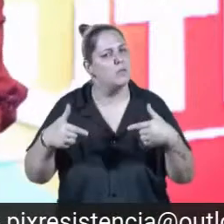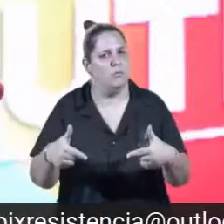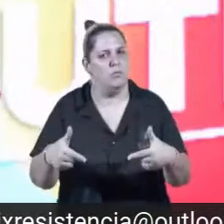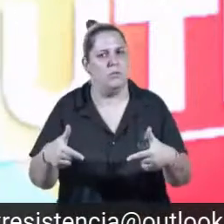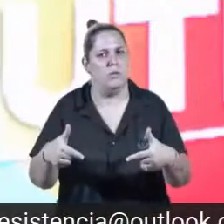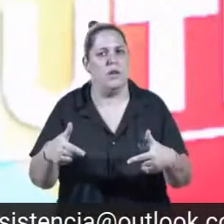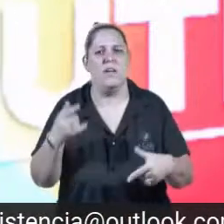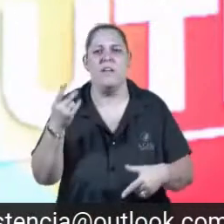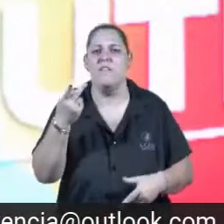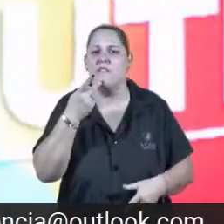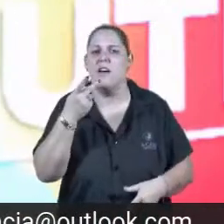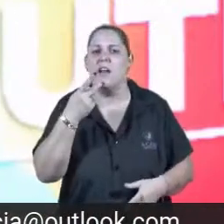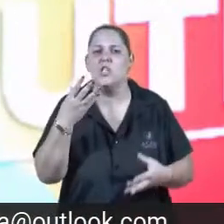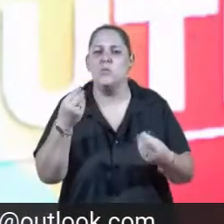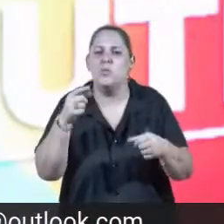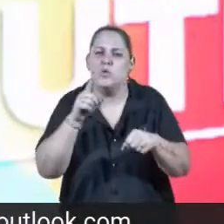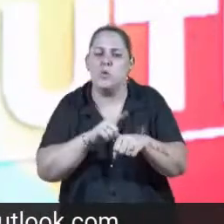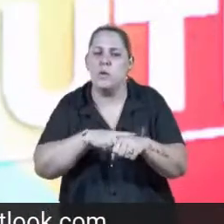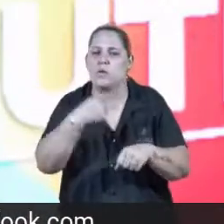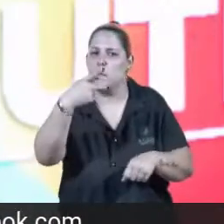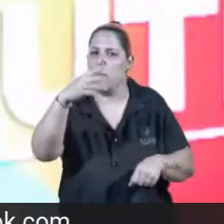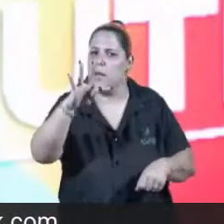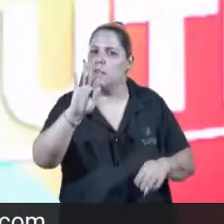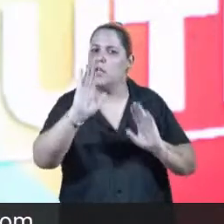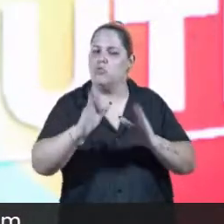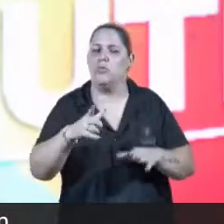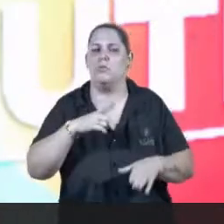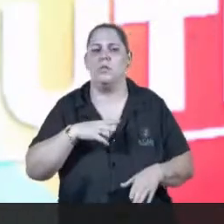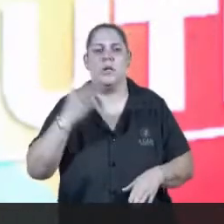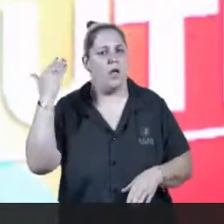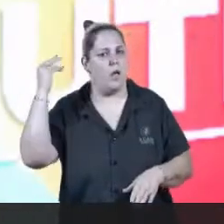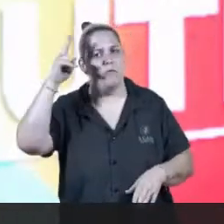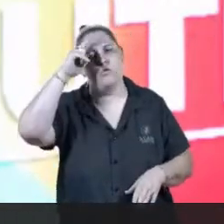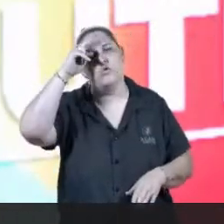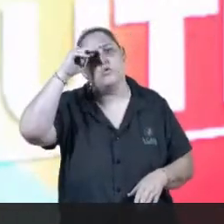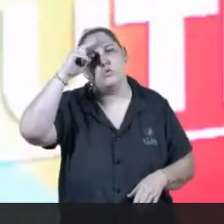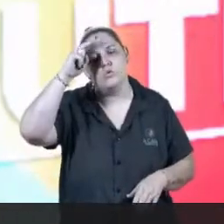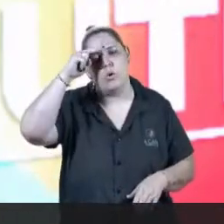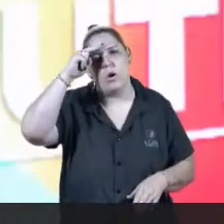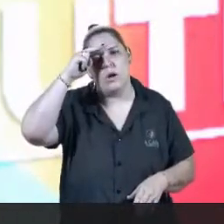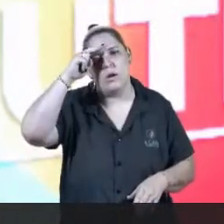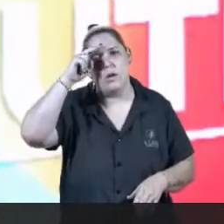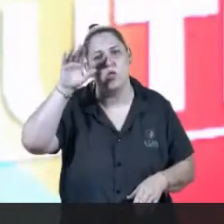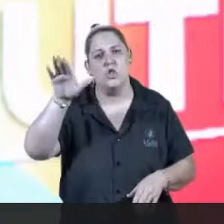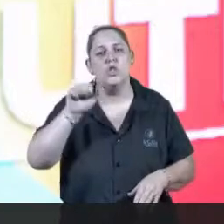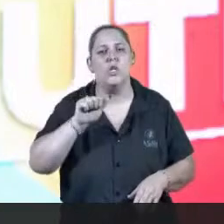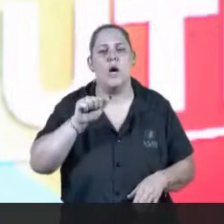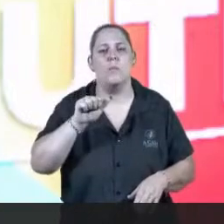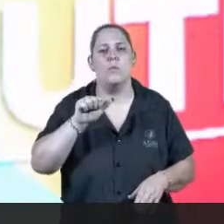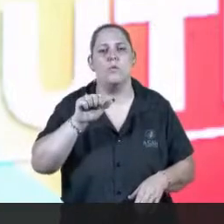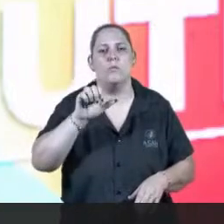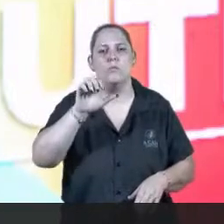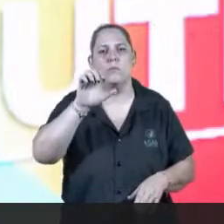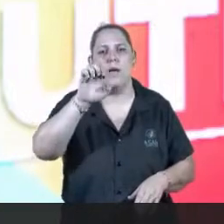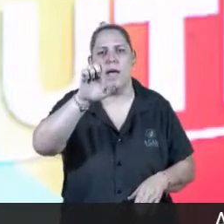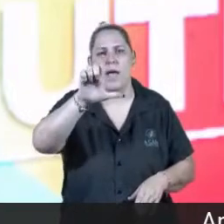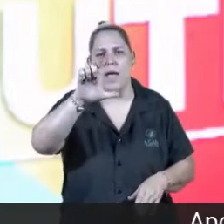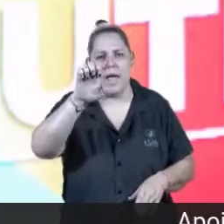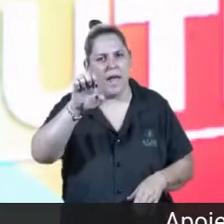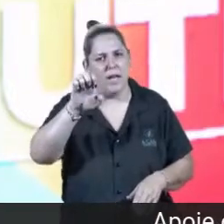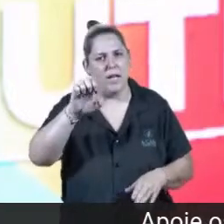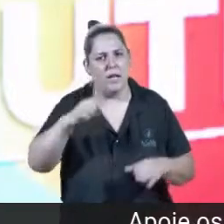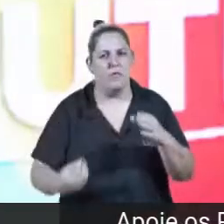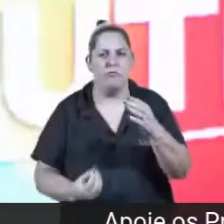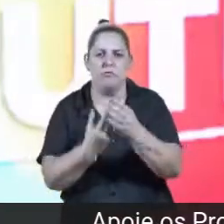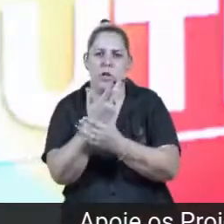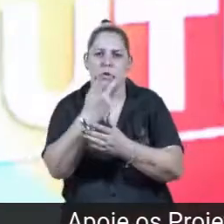falar de muitos momentos que o PT já teve na sua história, eu convido ele, que além de fundador do